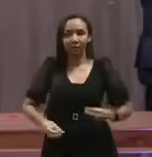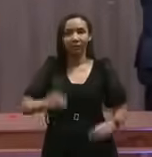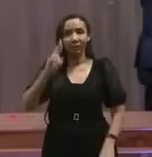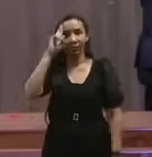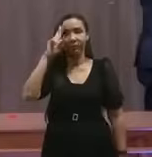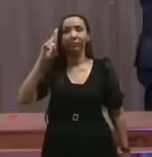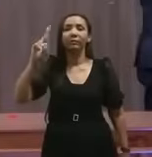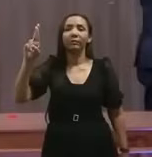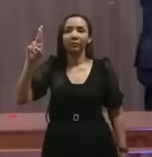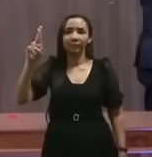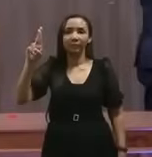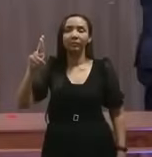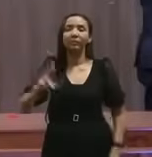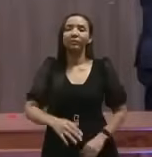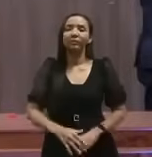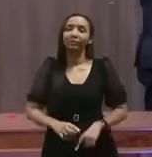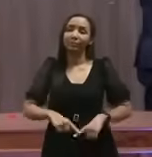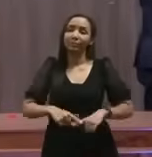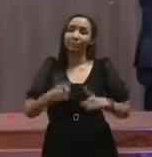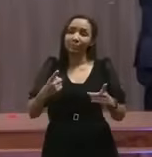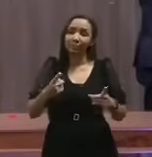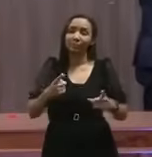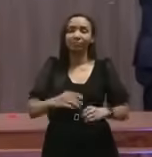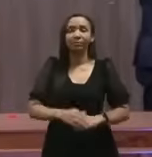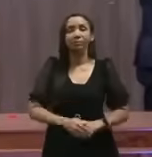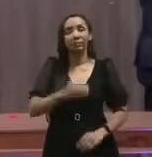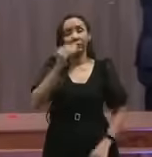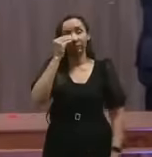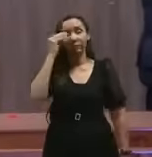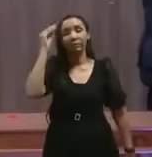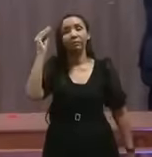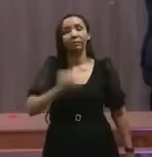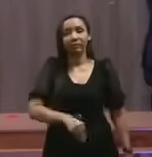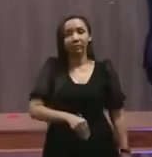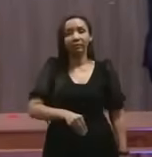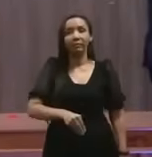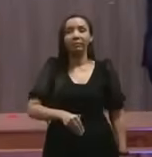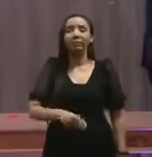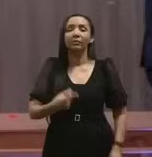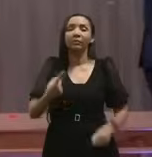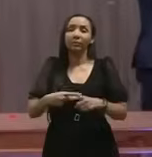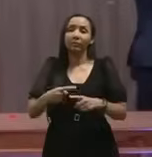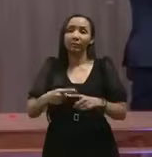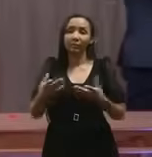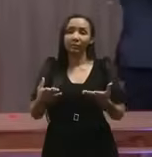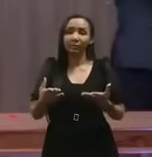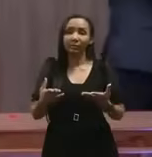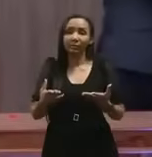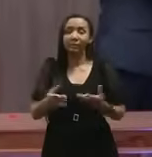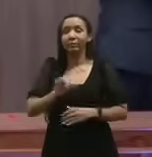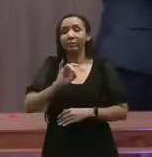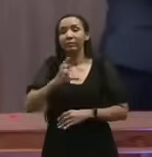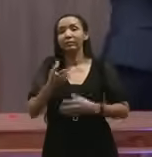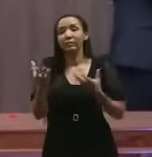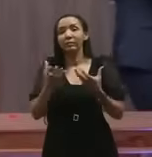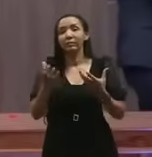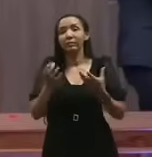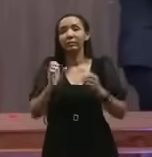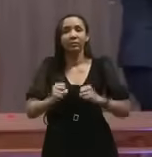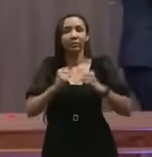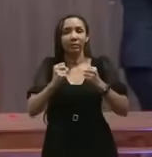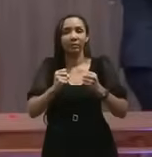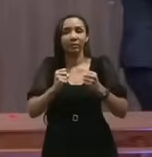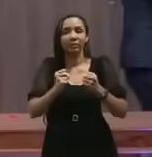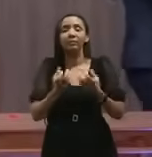demônio desprezaram olha irmão crente que só anda em busca de sinal que anda com negócio de reteté para cima e para